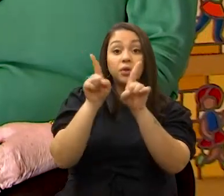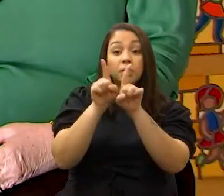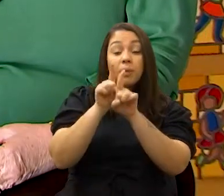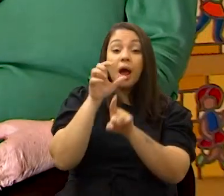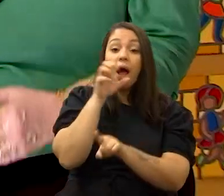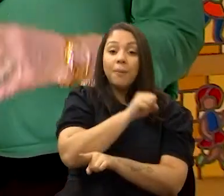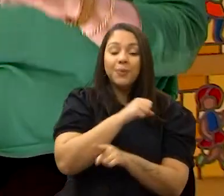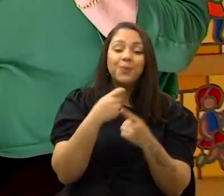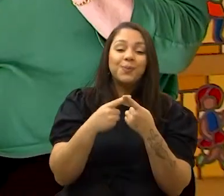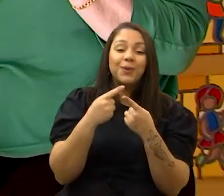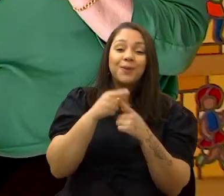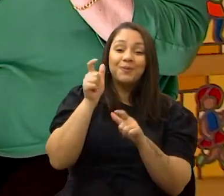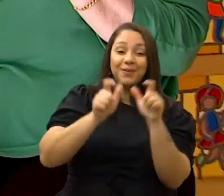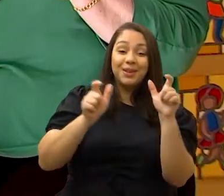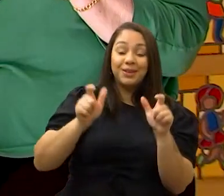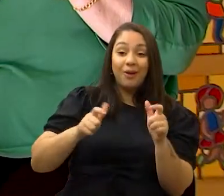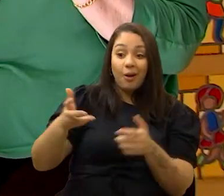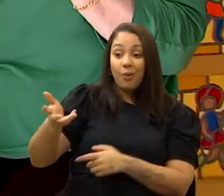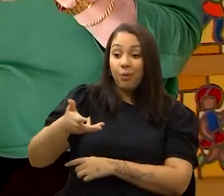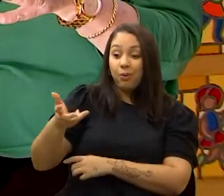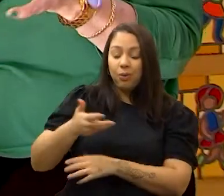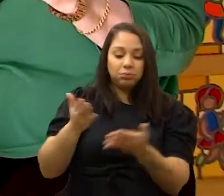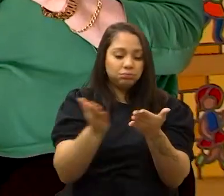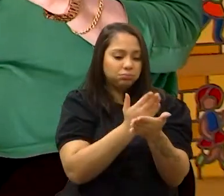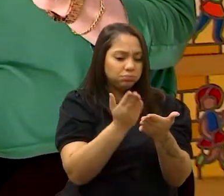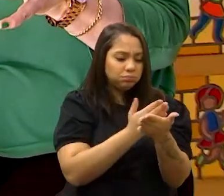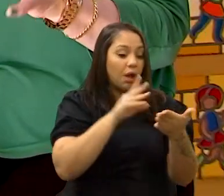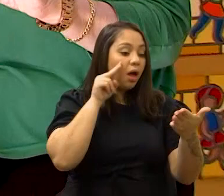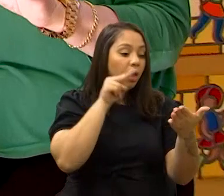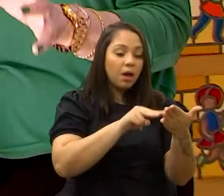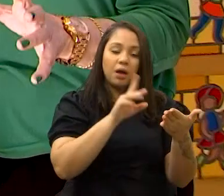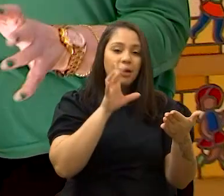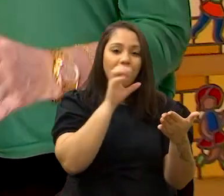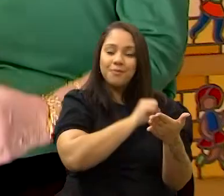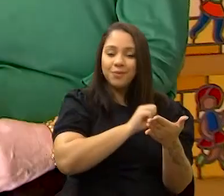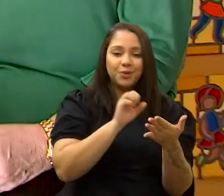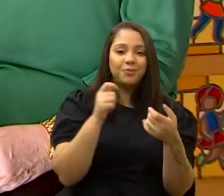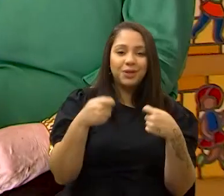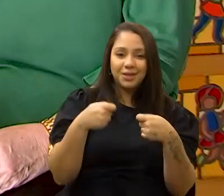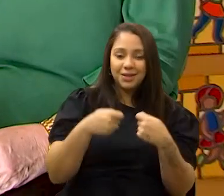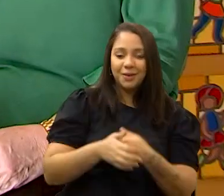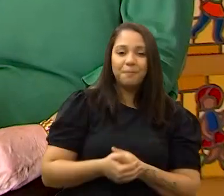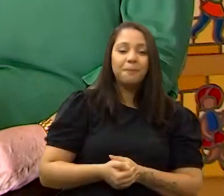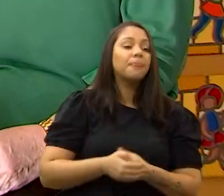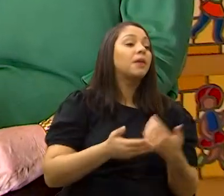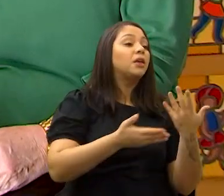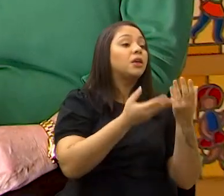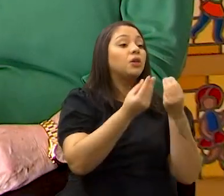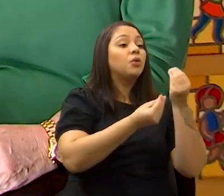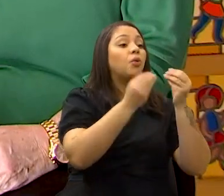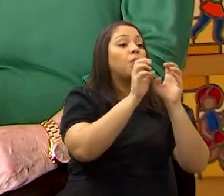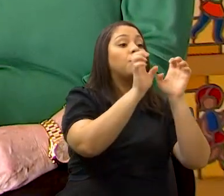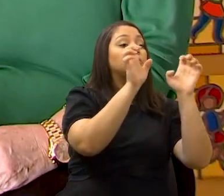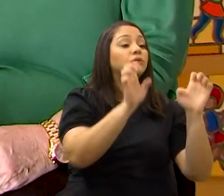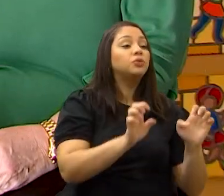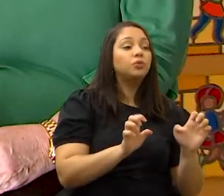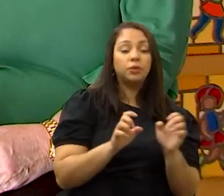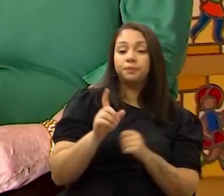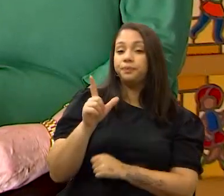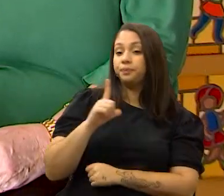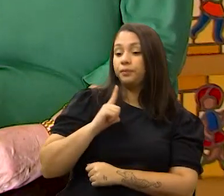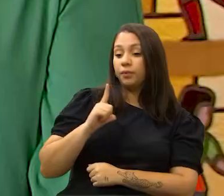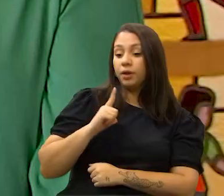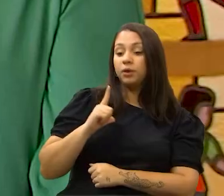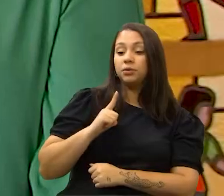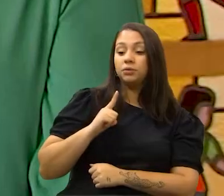e rapidamente, porque as pessoas também têm pressa ao consultar às vezes, né? Como é a estrutura do verbete?